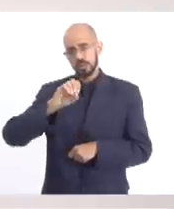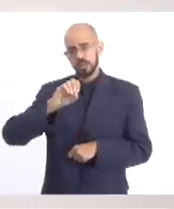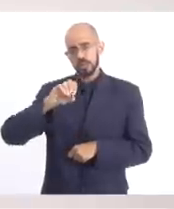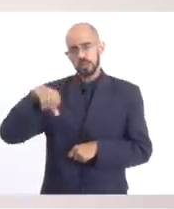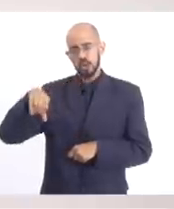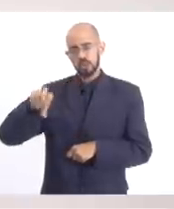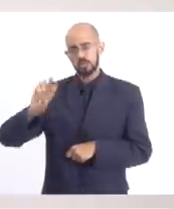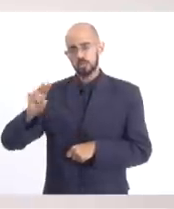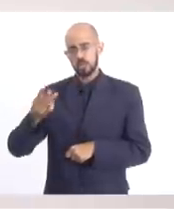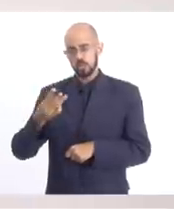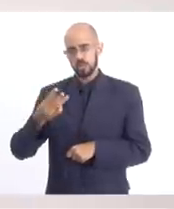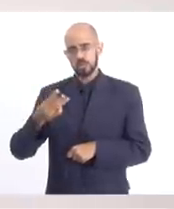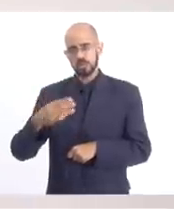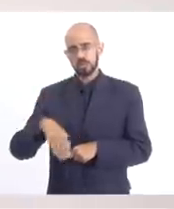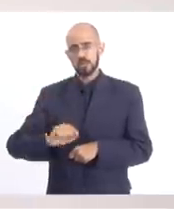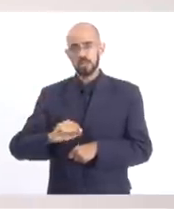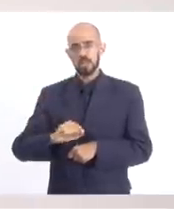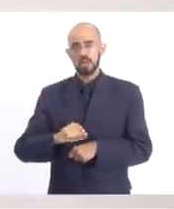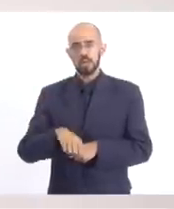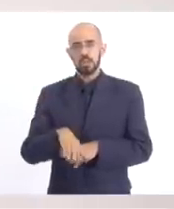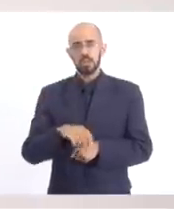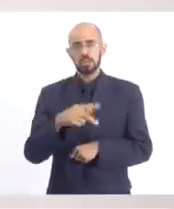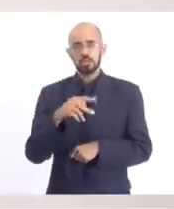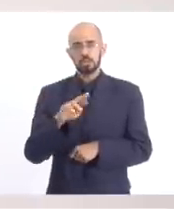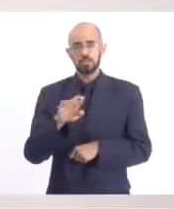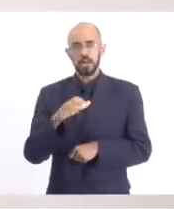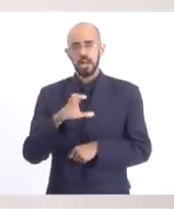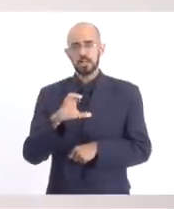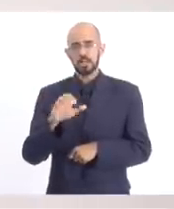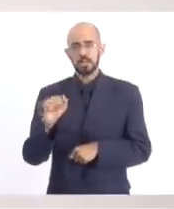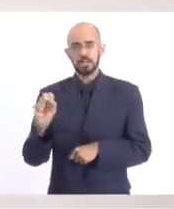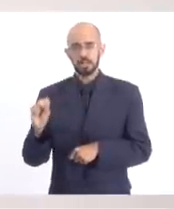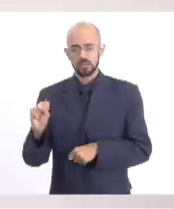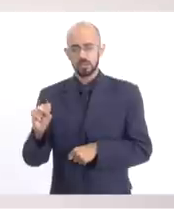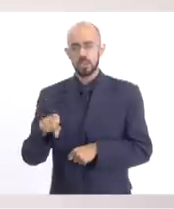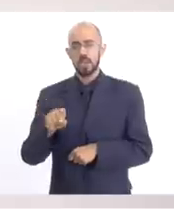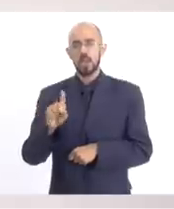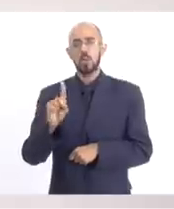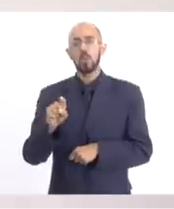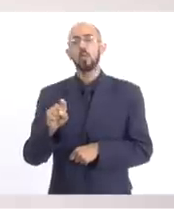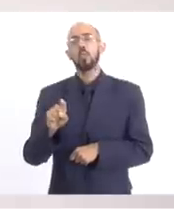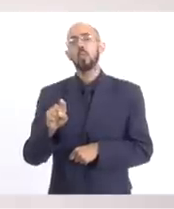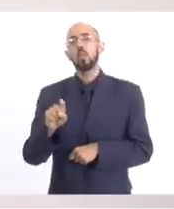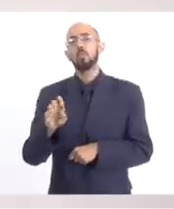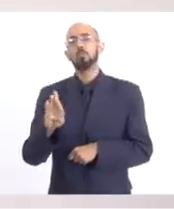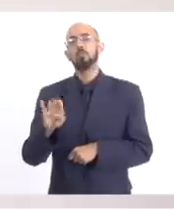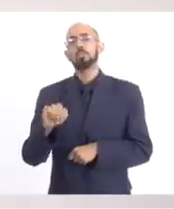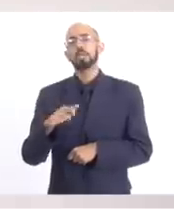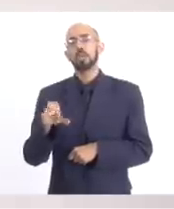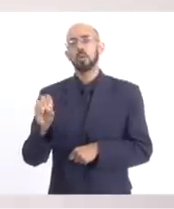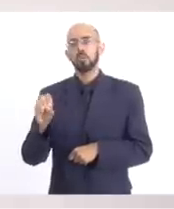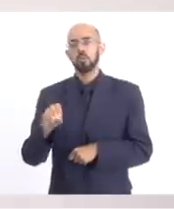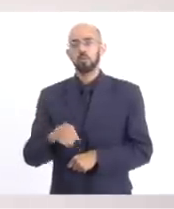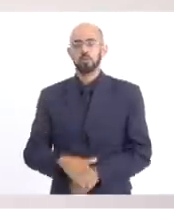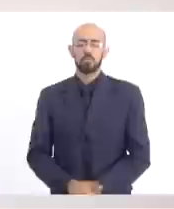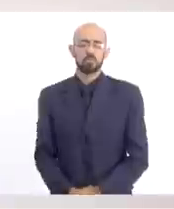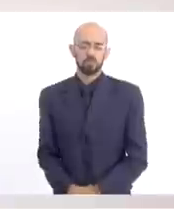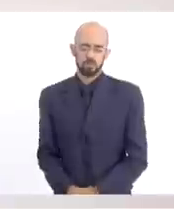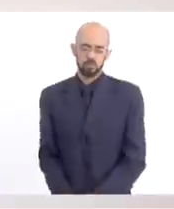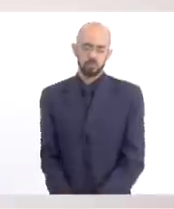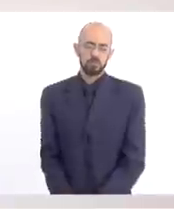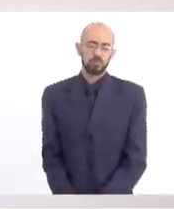ano. E o dos praças é de 1 bilhão e 120 milhões ano. Poderia repetir isso?